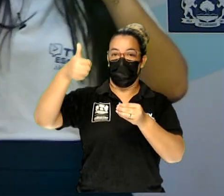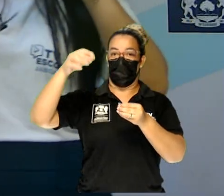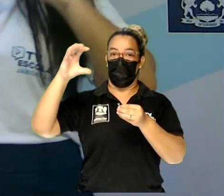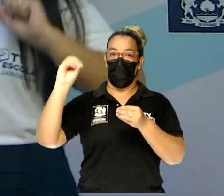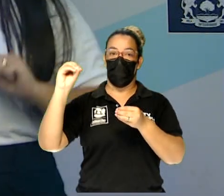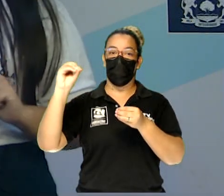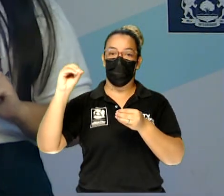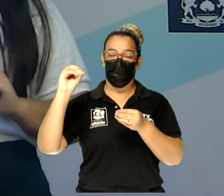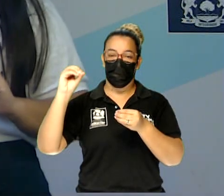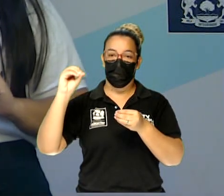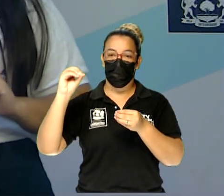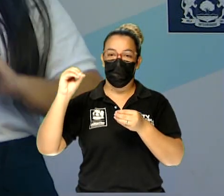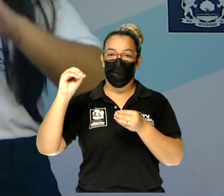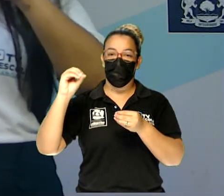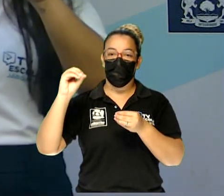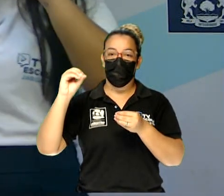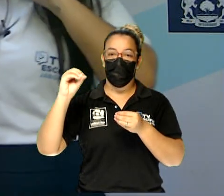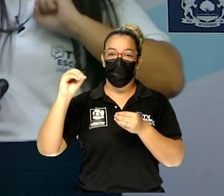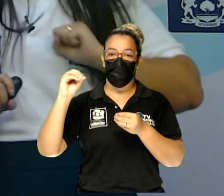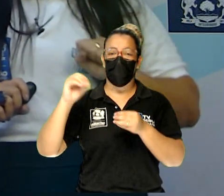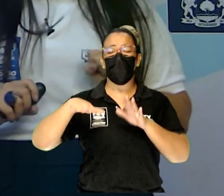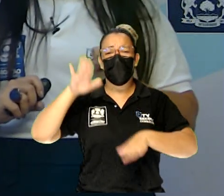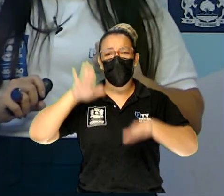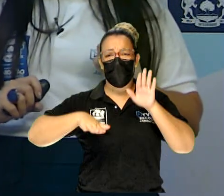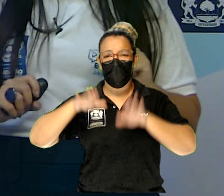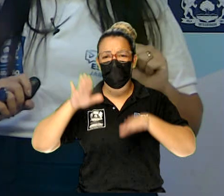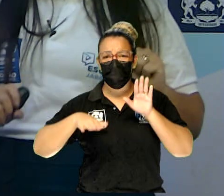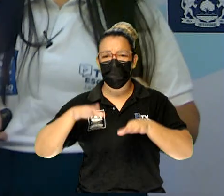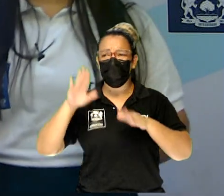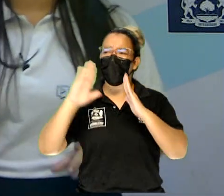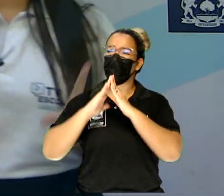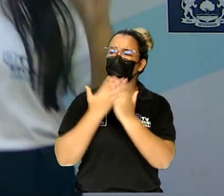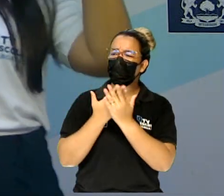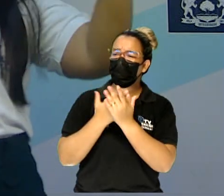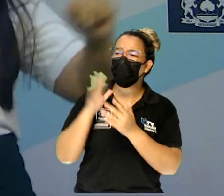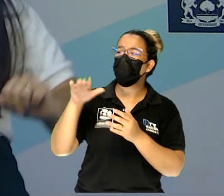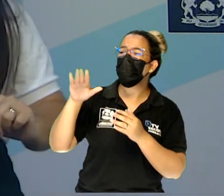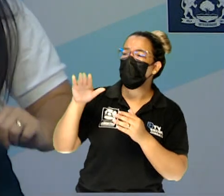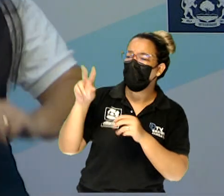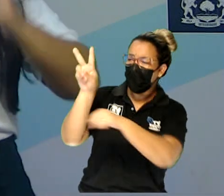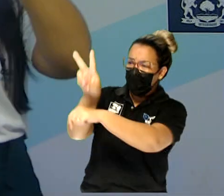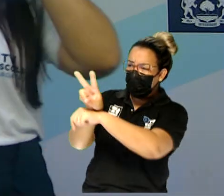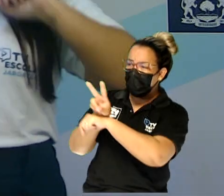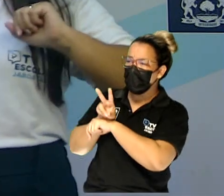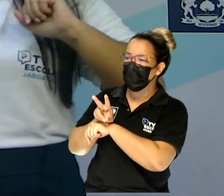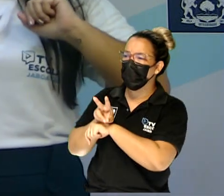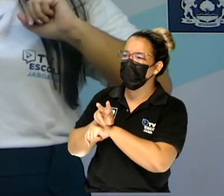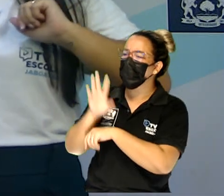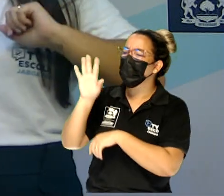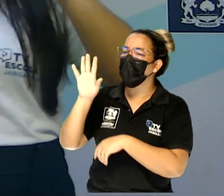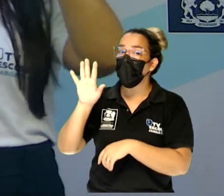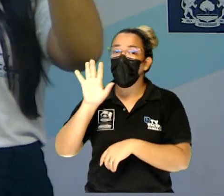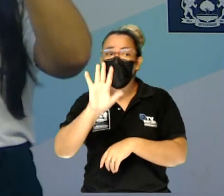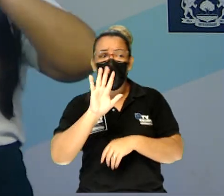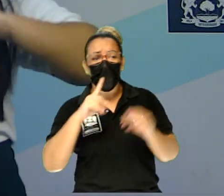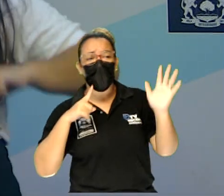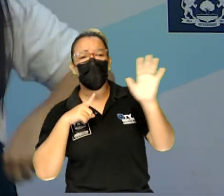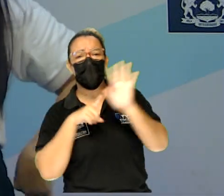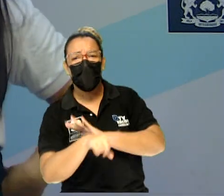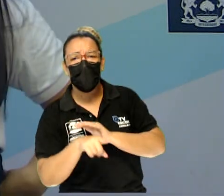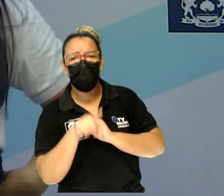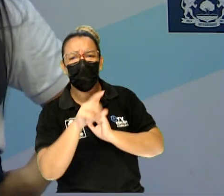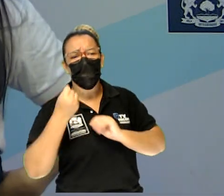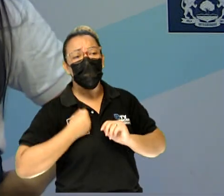em 10 unidades. Muitas vezes eu escuto assim na escola, eu vou pegar emprestado. Aí eu pergunto, e se o número não